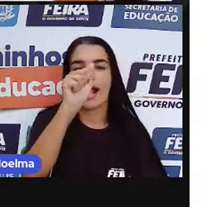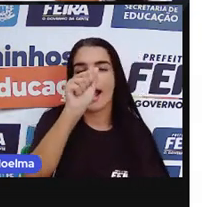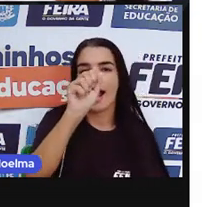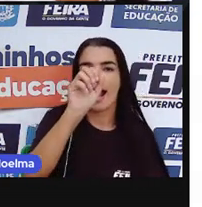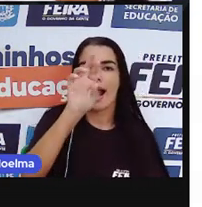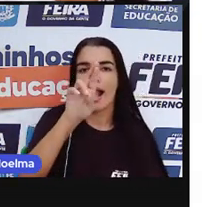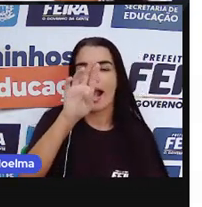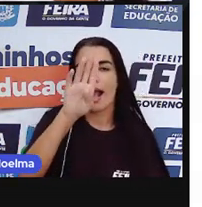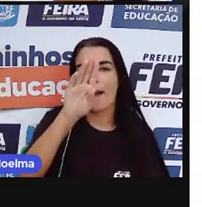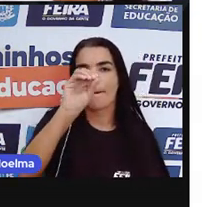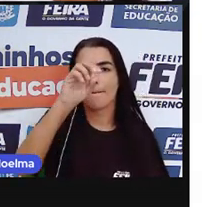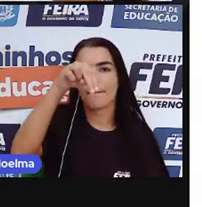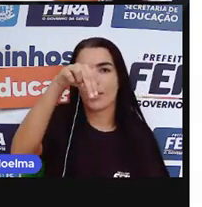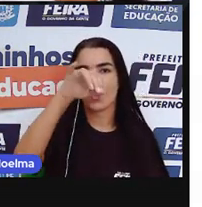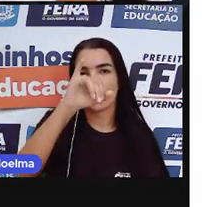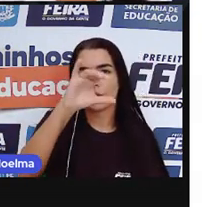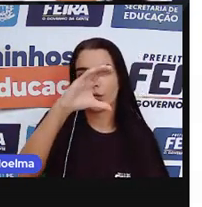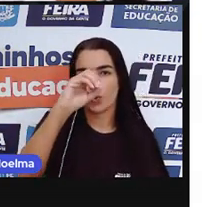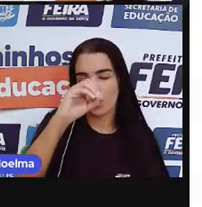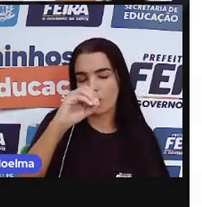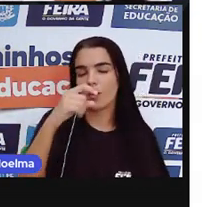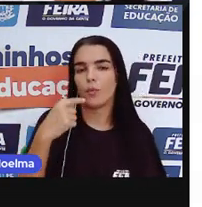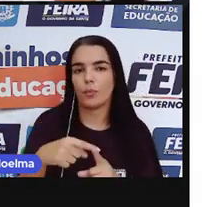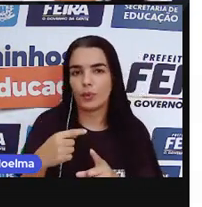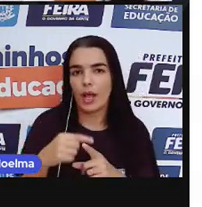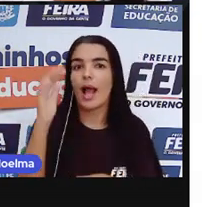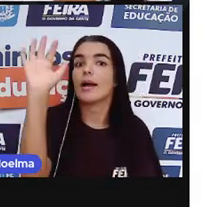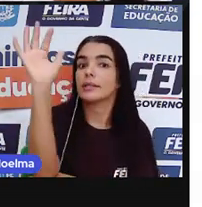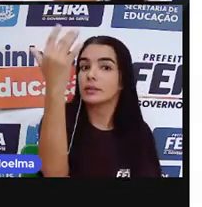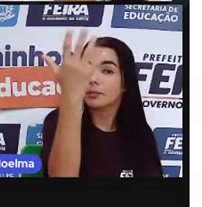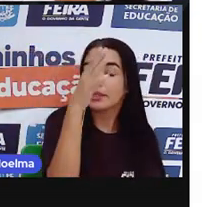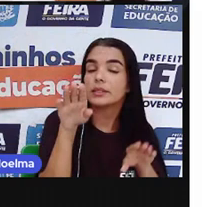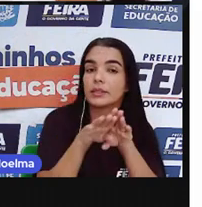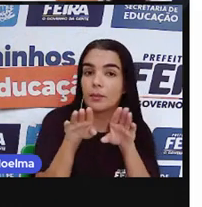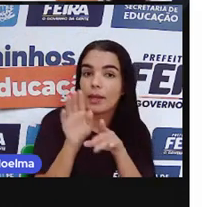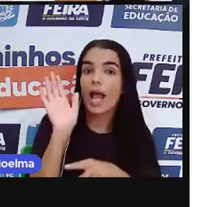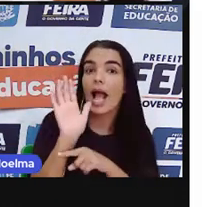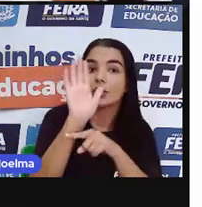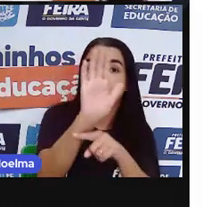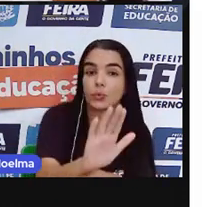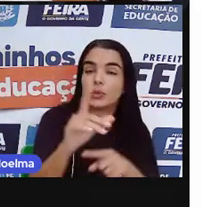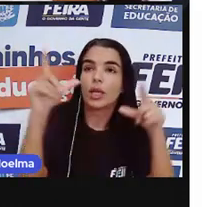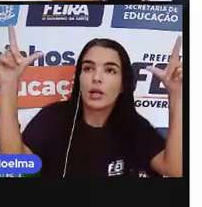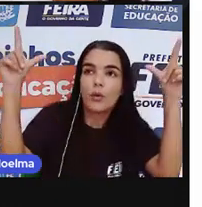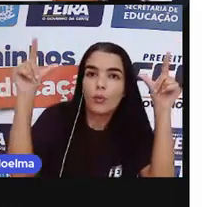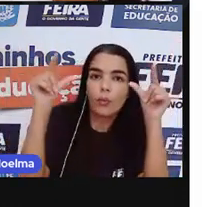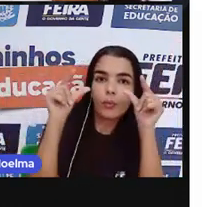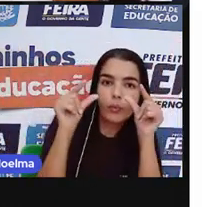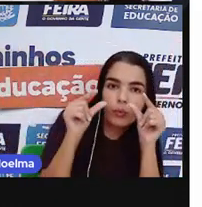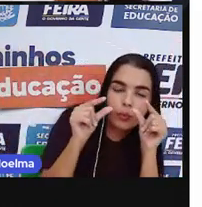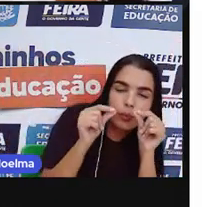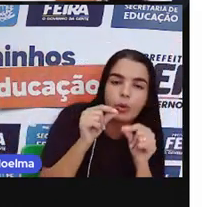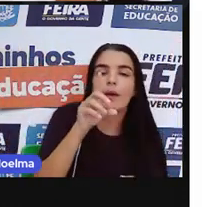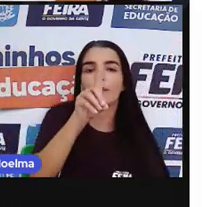gás pelas plantas, né? O que faz com que diminua a quantidade de dióxido de